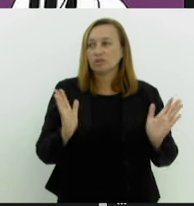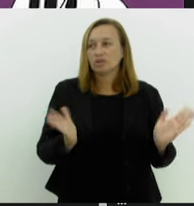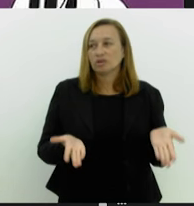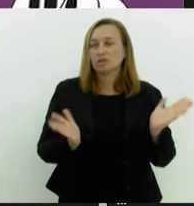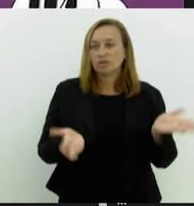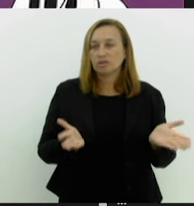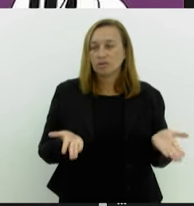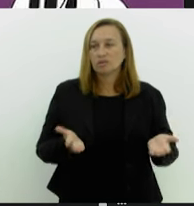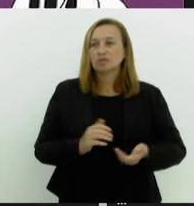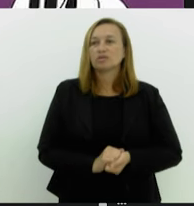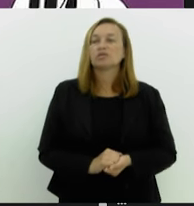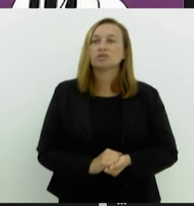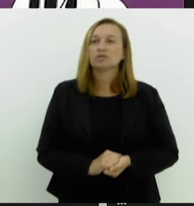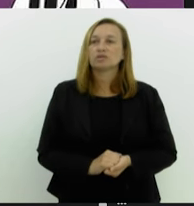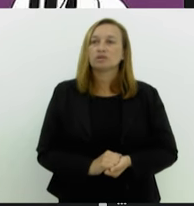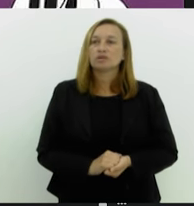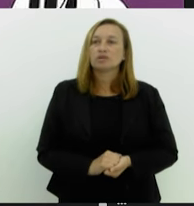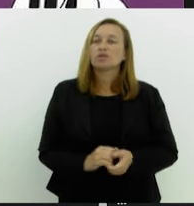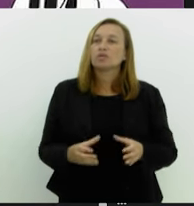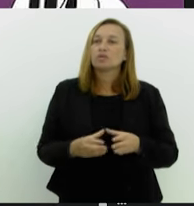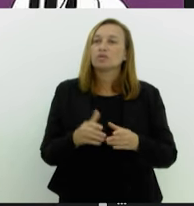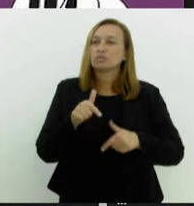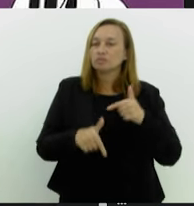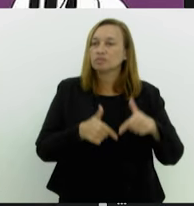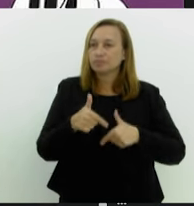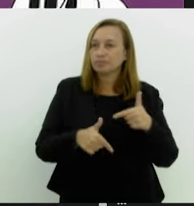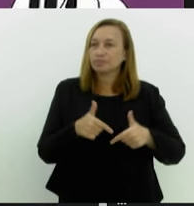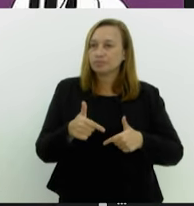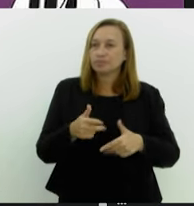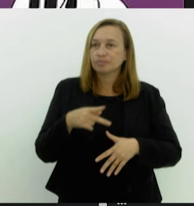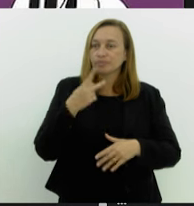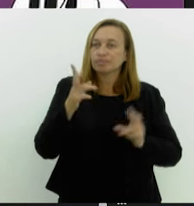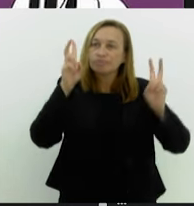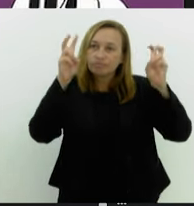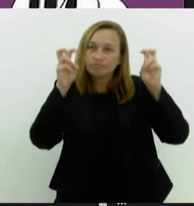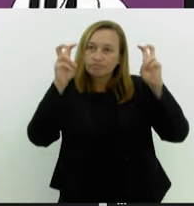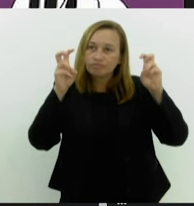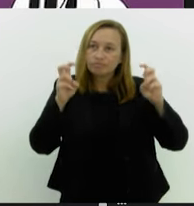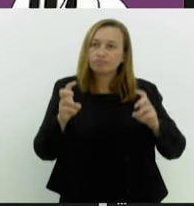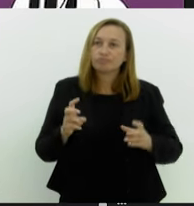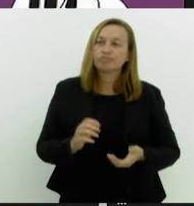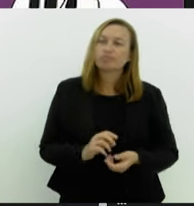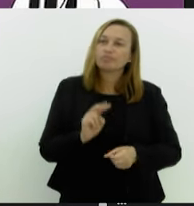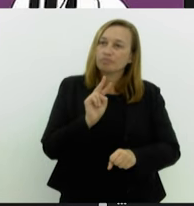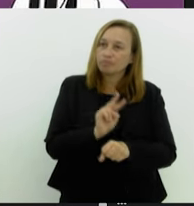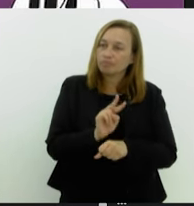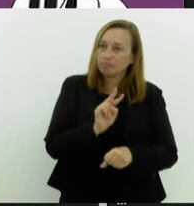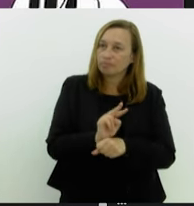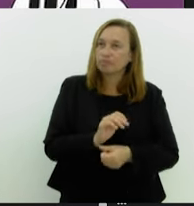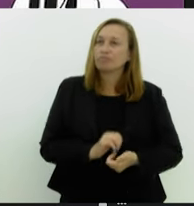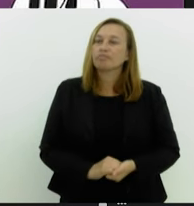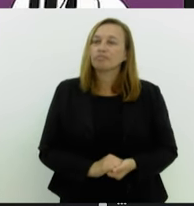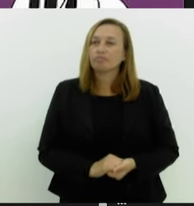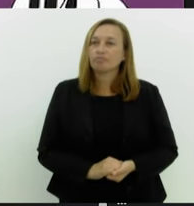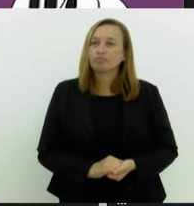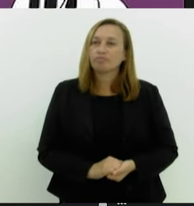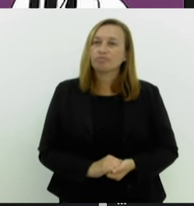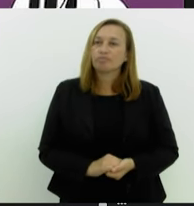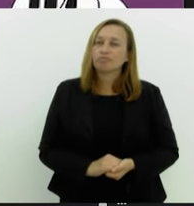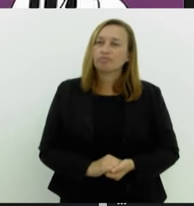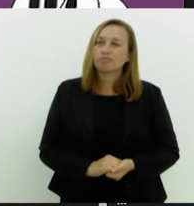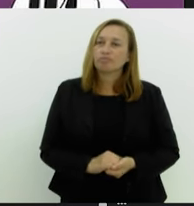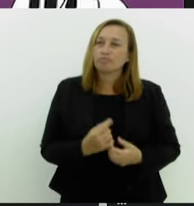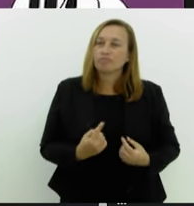procurador geral um grupo de trabalho para tratar justamente da prevenção e repressão